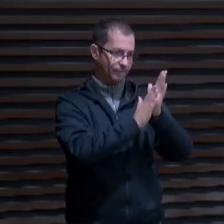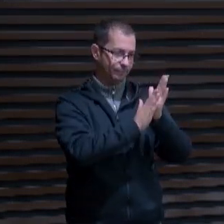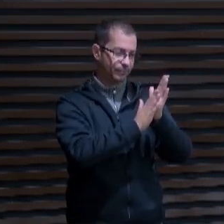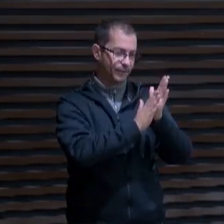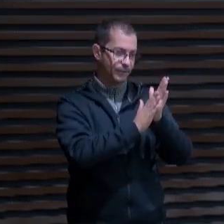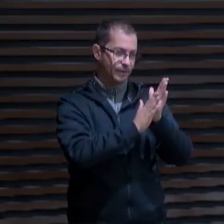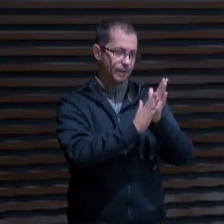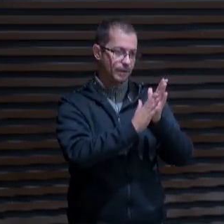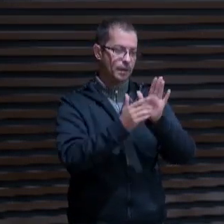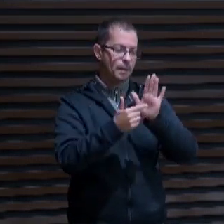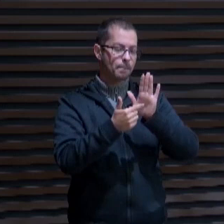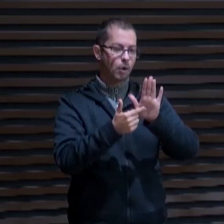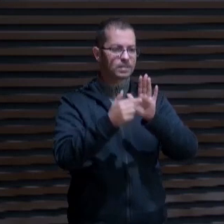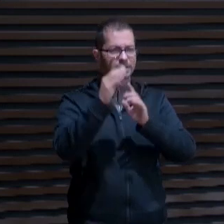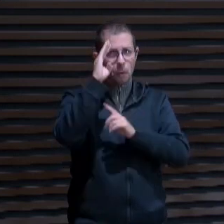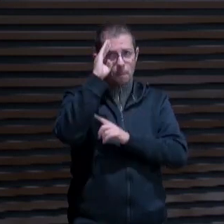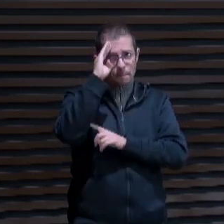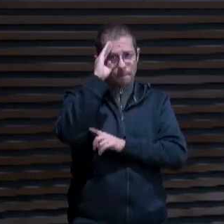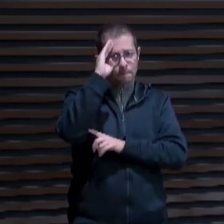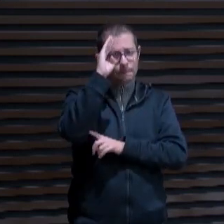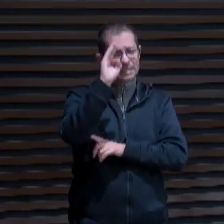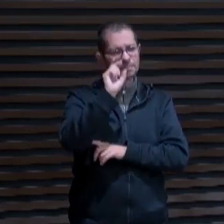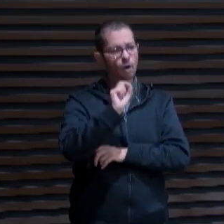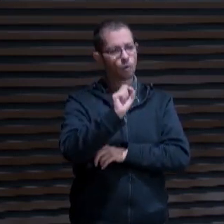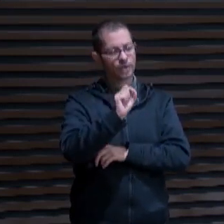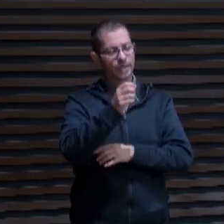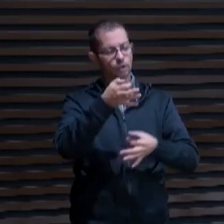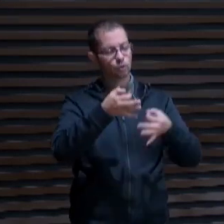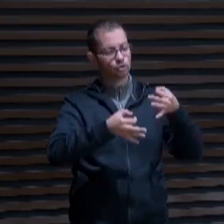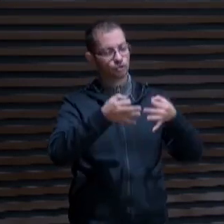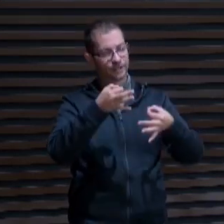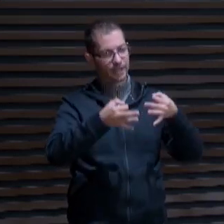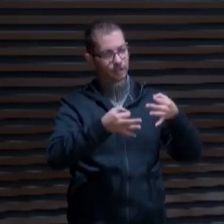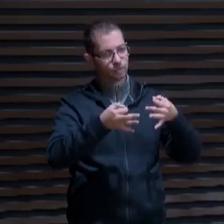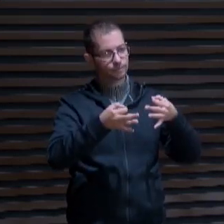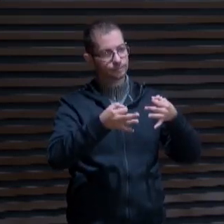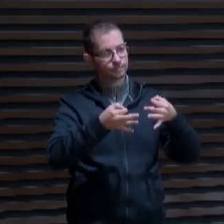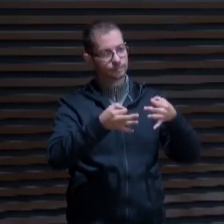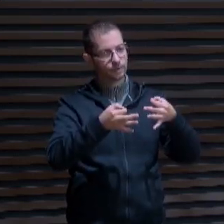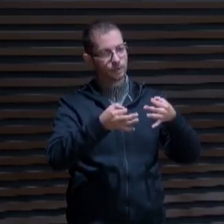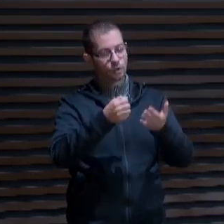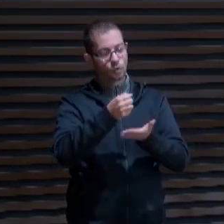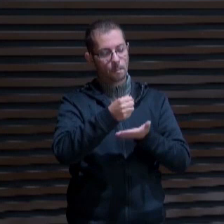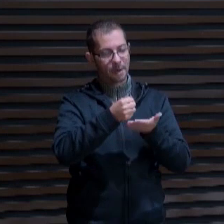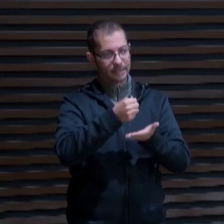a afirmação da prioridade destes justificados com um imperativo